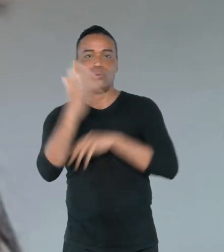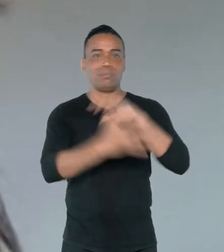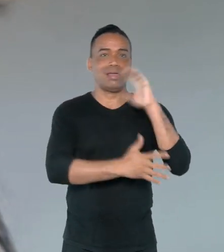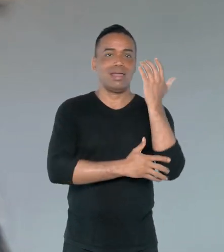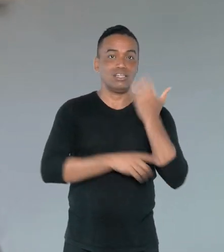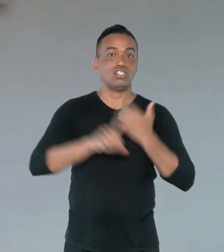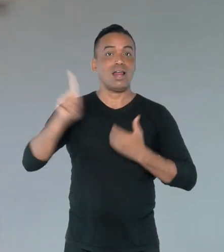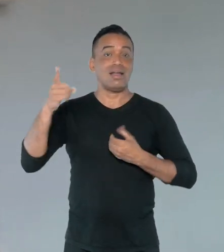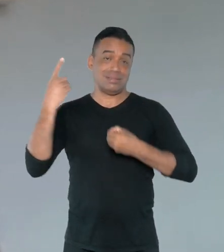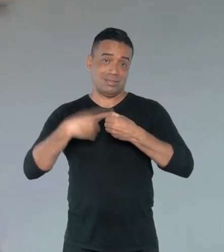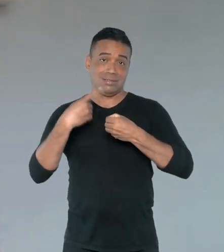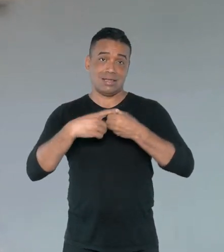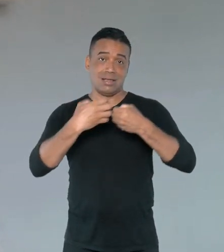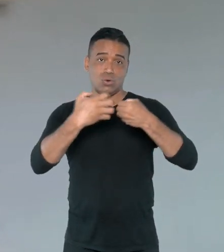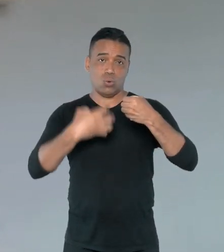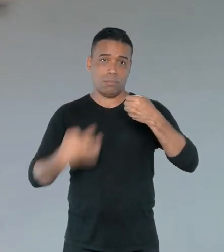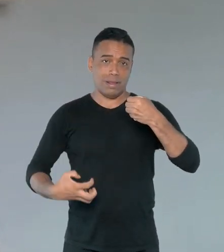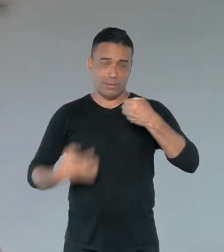Ouro Preto.